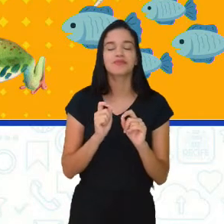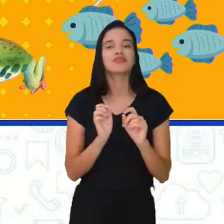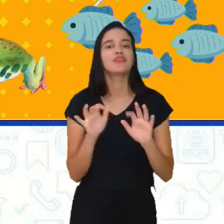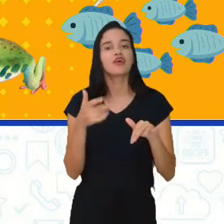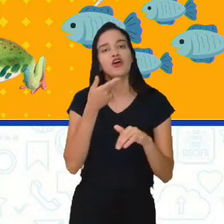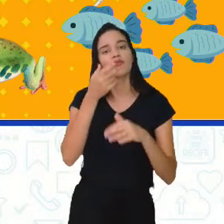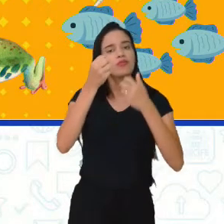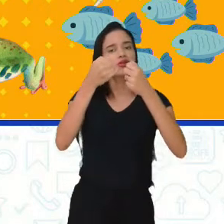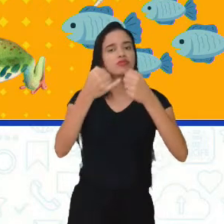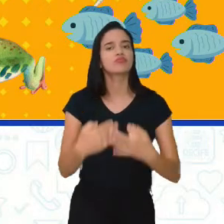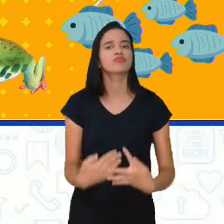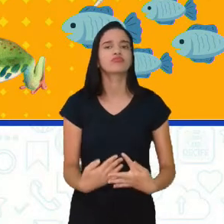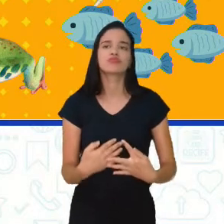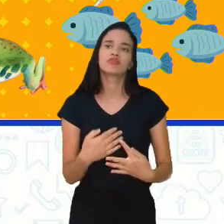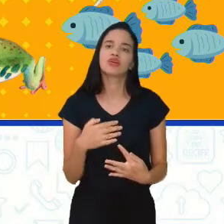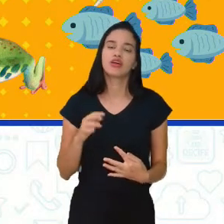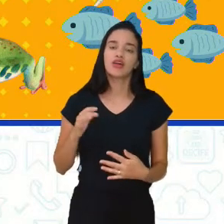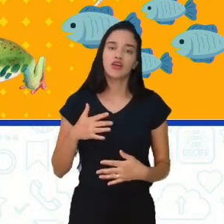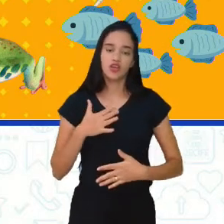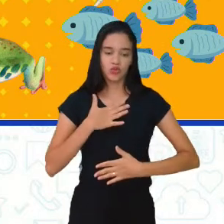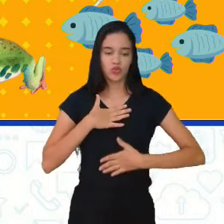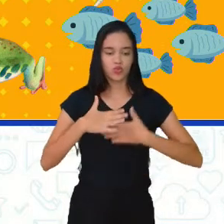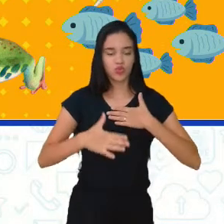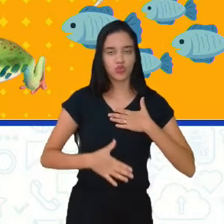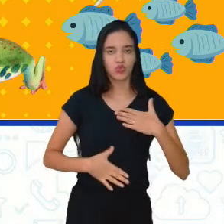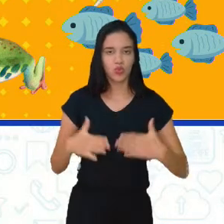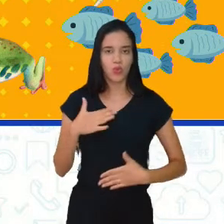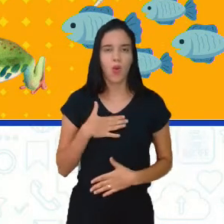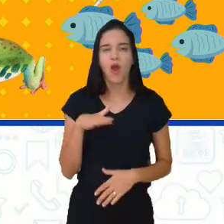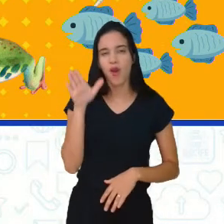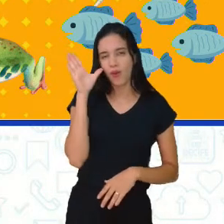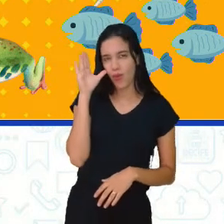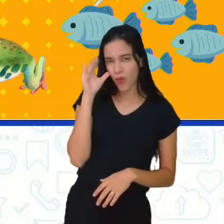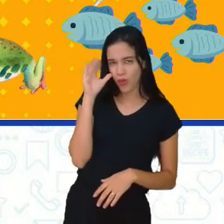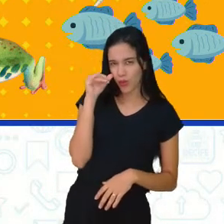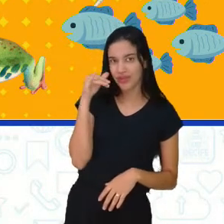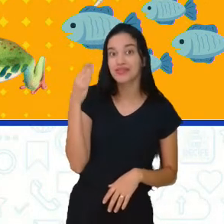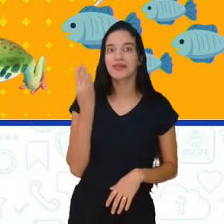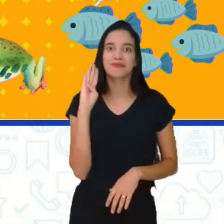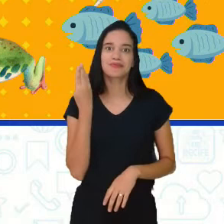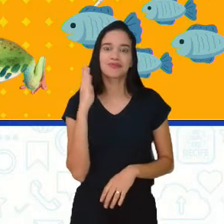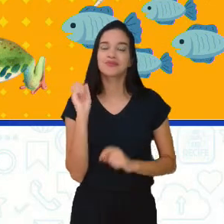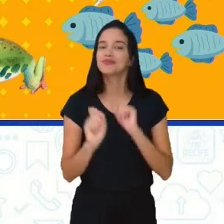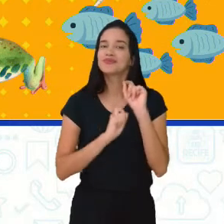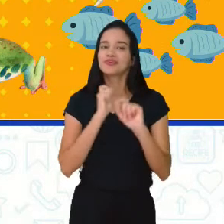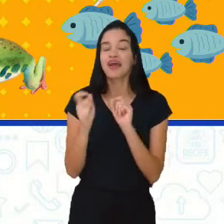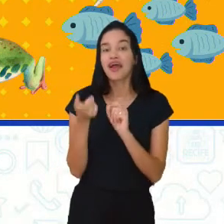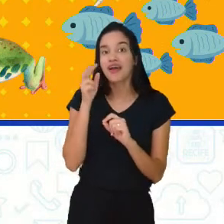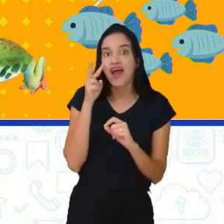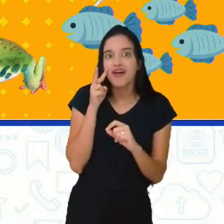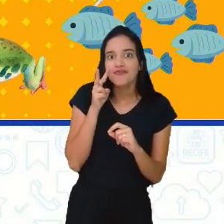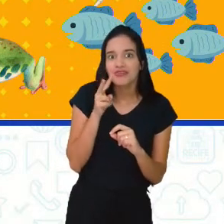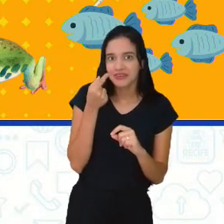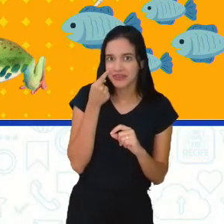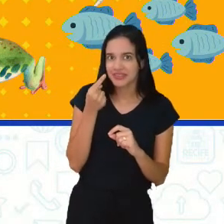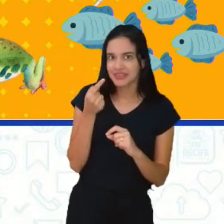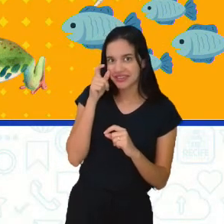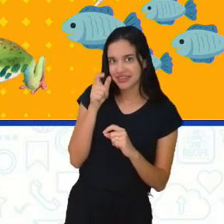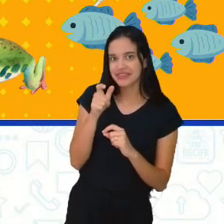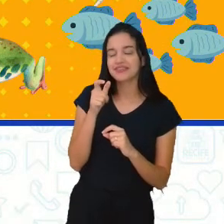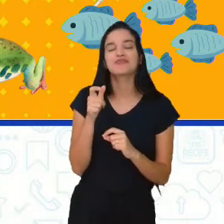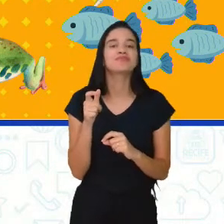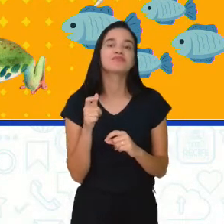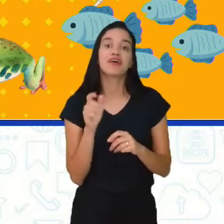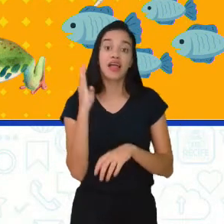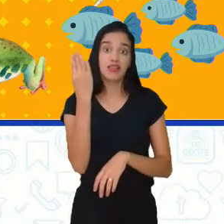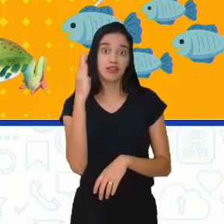de temperatura do nosso corpo, eu trouxe aí uma curiosidade da biologia. Vejam que interessante. Na